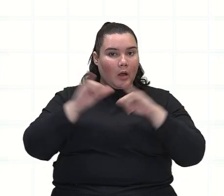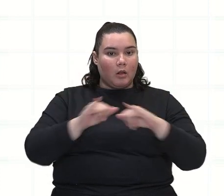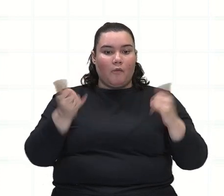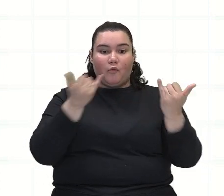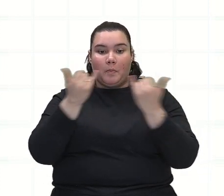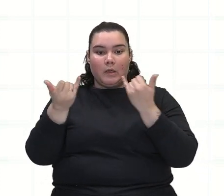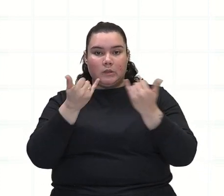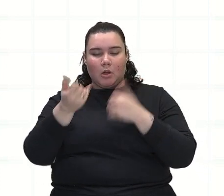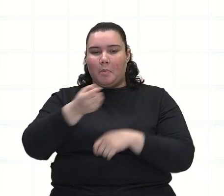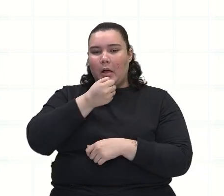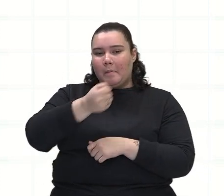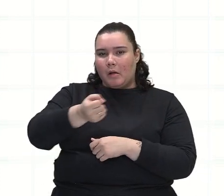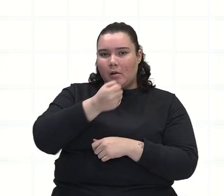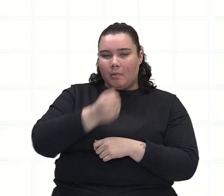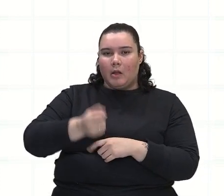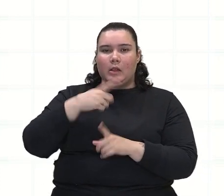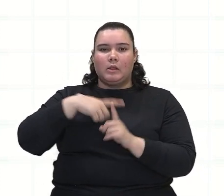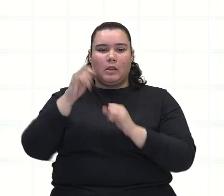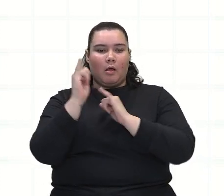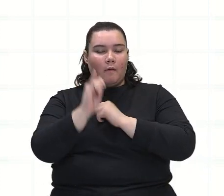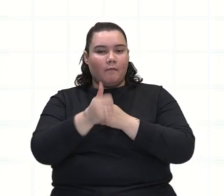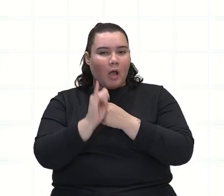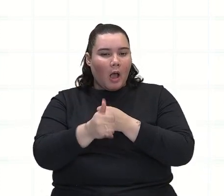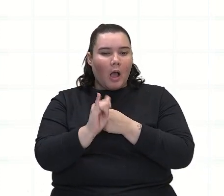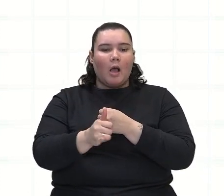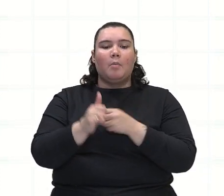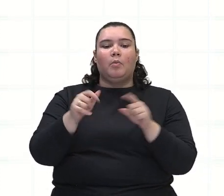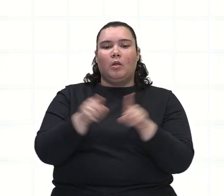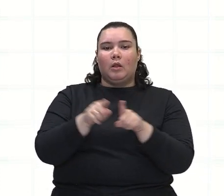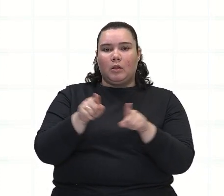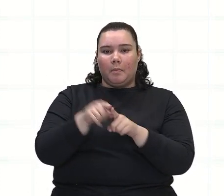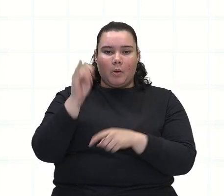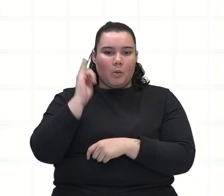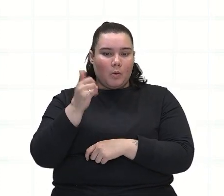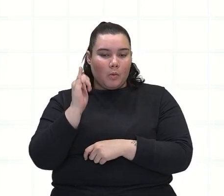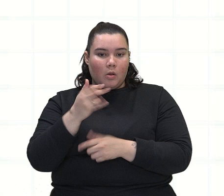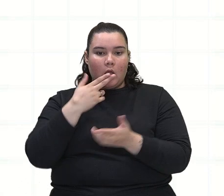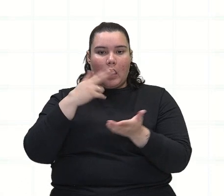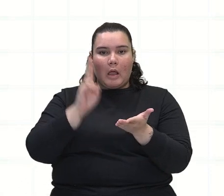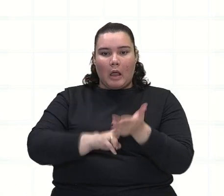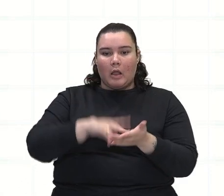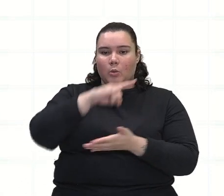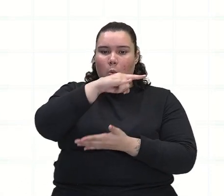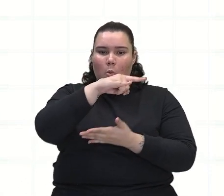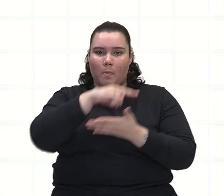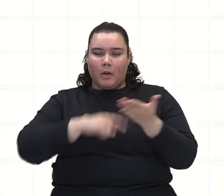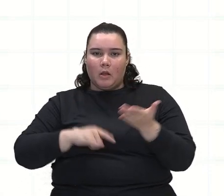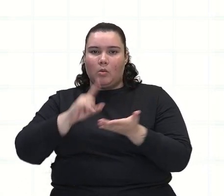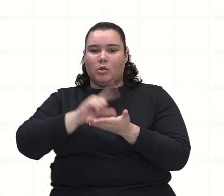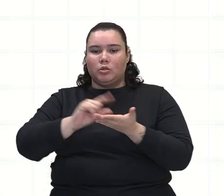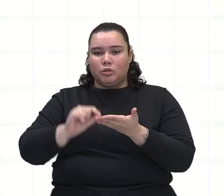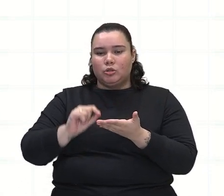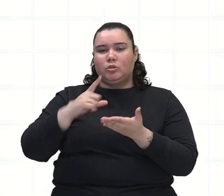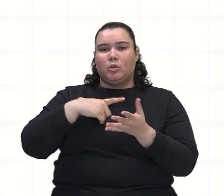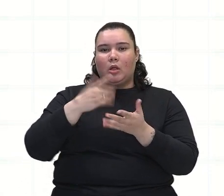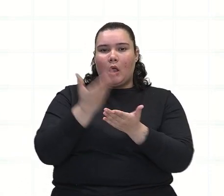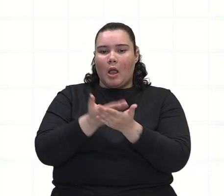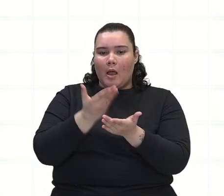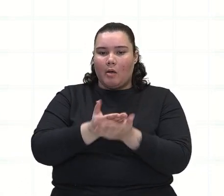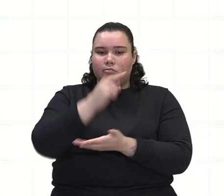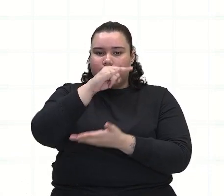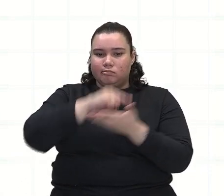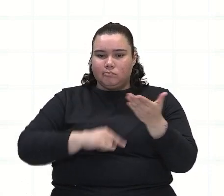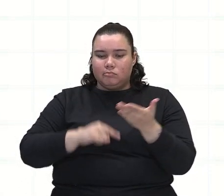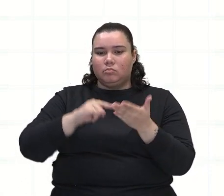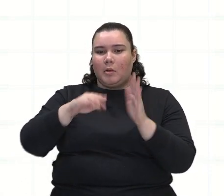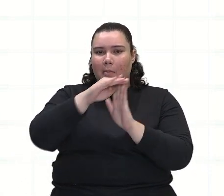notícia, a reportagem, fábula, crônica, conto, carta, petição, artigo de opinião, resumo escolar,